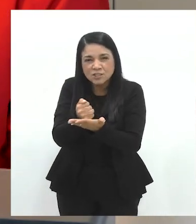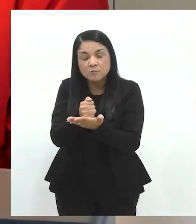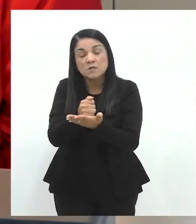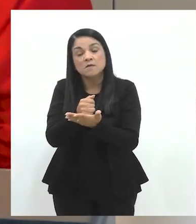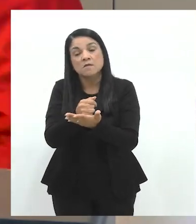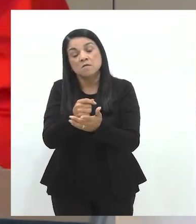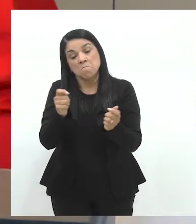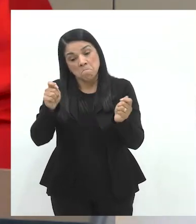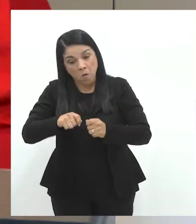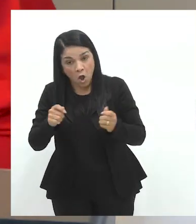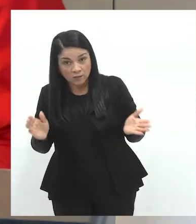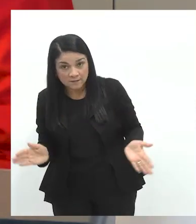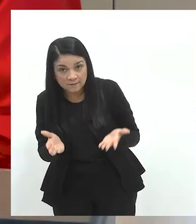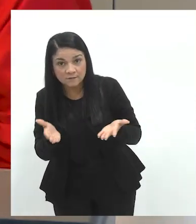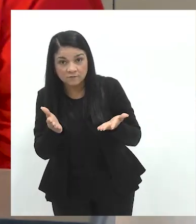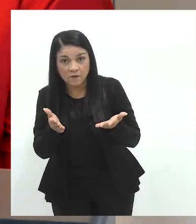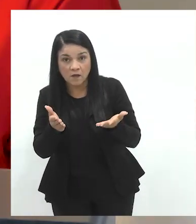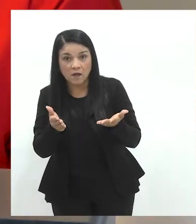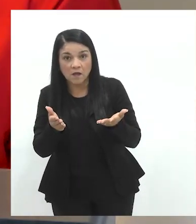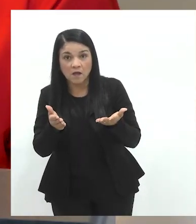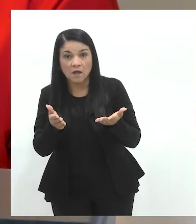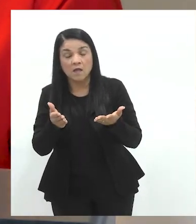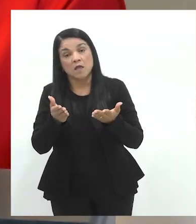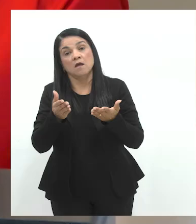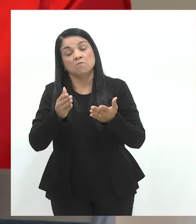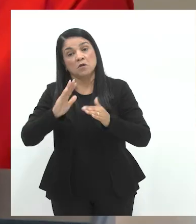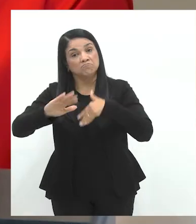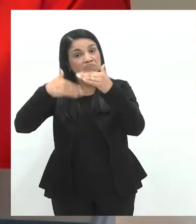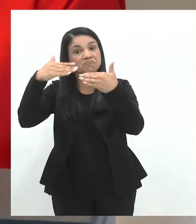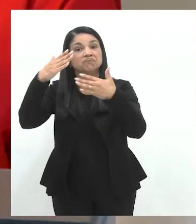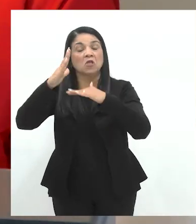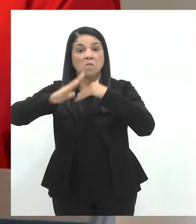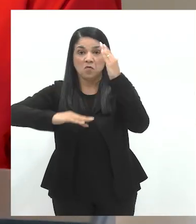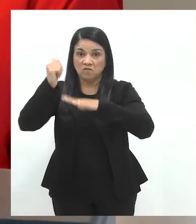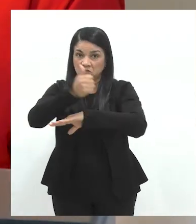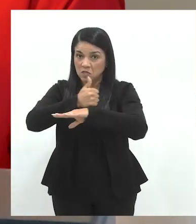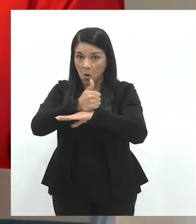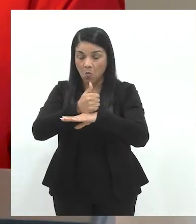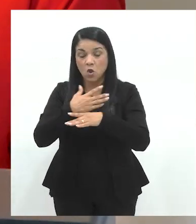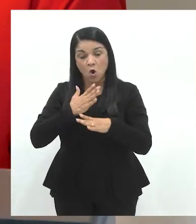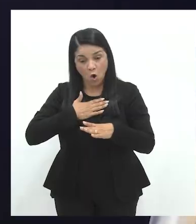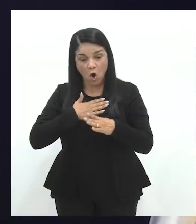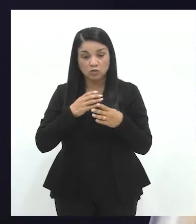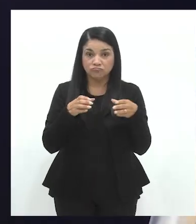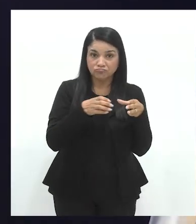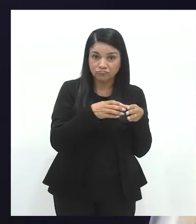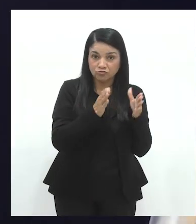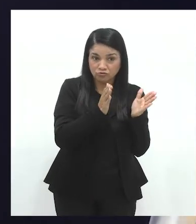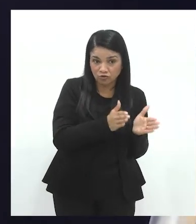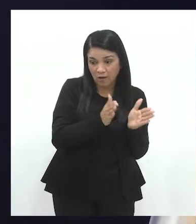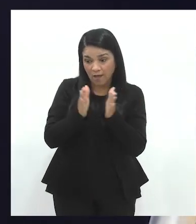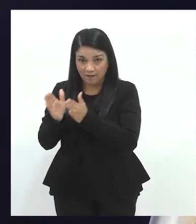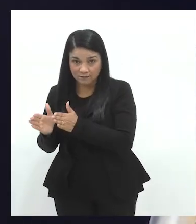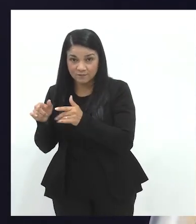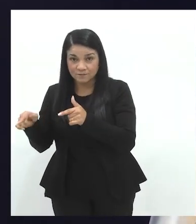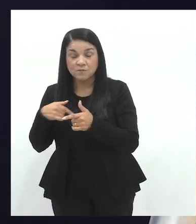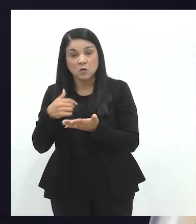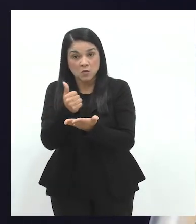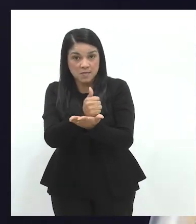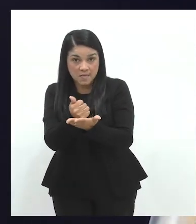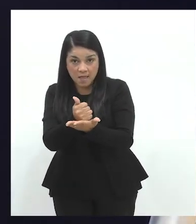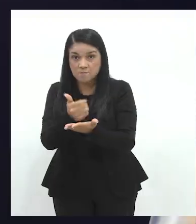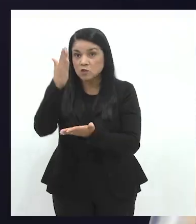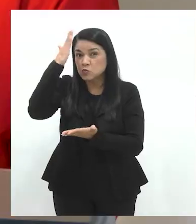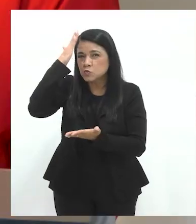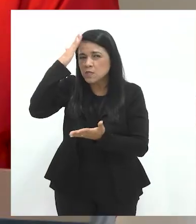gente deve incentivar, porque também vira uma profissão, né? Eu gosto sempre de falar dos dois lados. Os games no mundo inteiro tá fazendo o Hum.